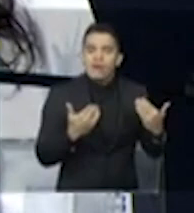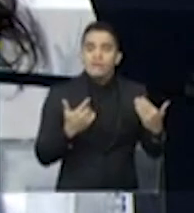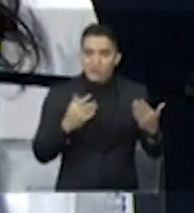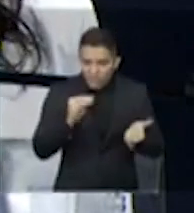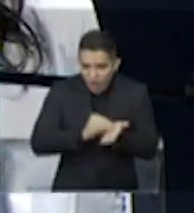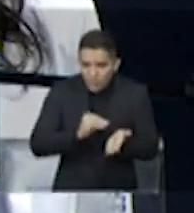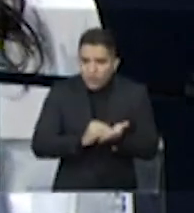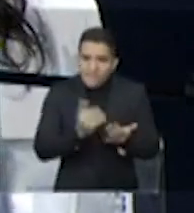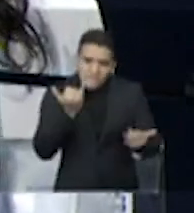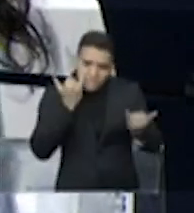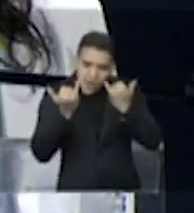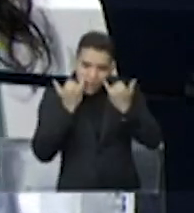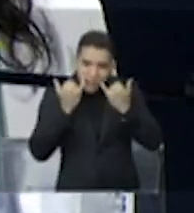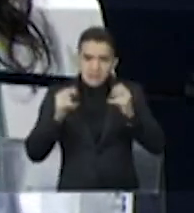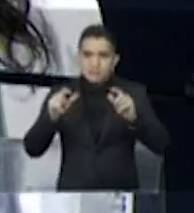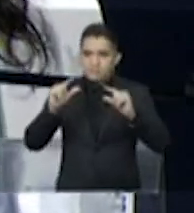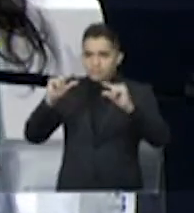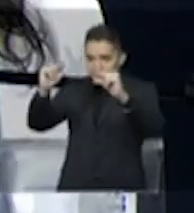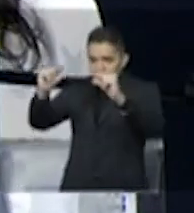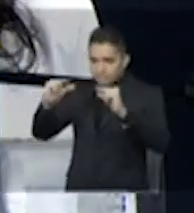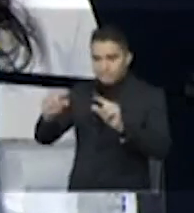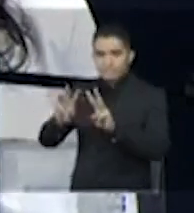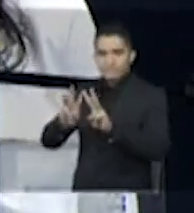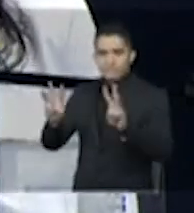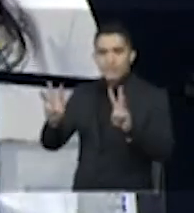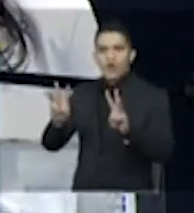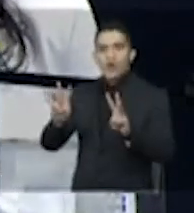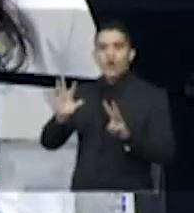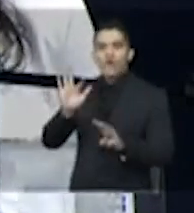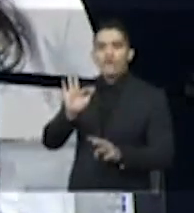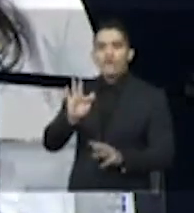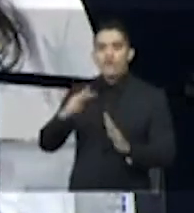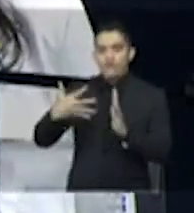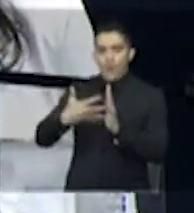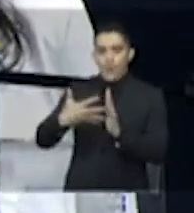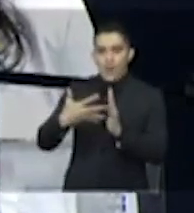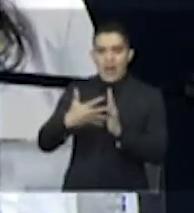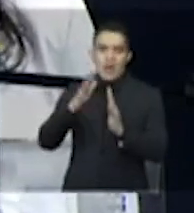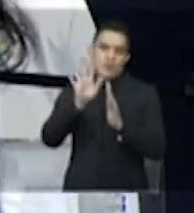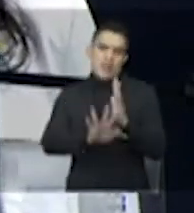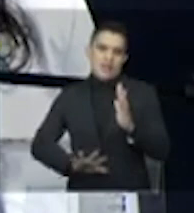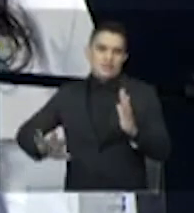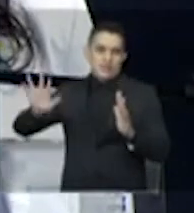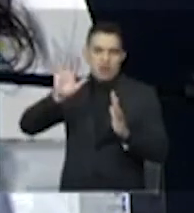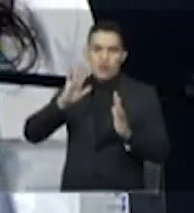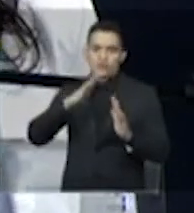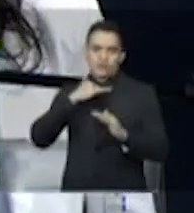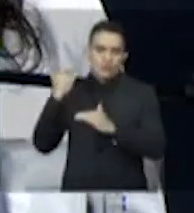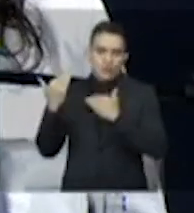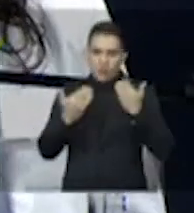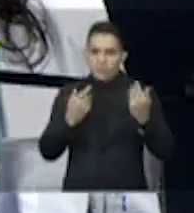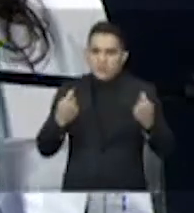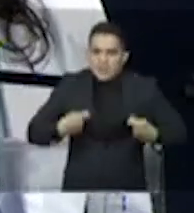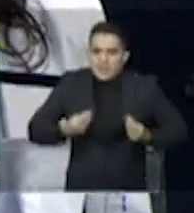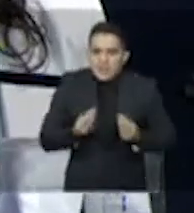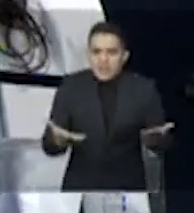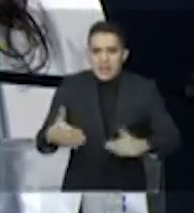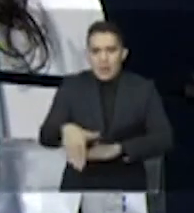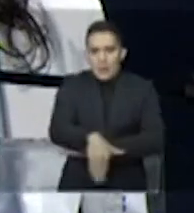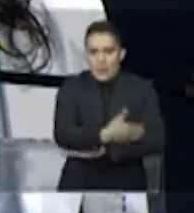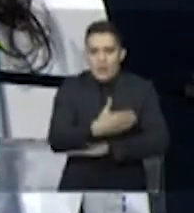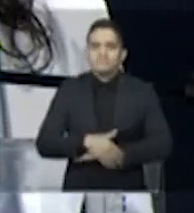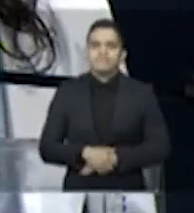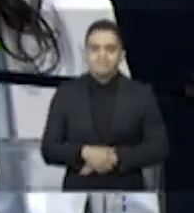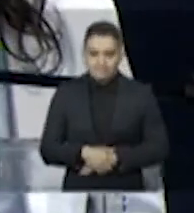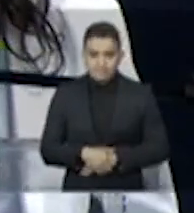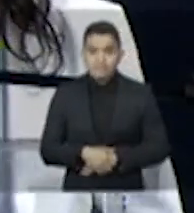padronizar o preenchimento do campo de logradora do Formulário Nacional de Óbitos e o despreparo dos profissionais de saúde para atender as demandas da rua. Em São